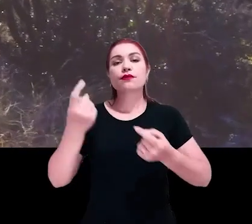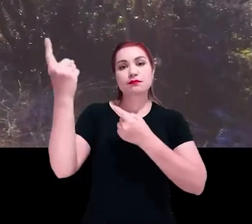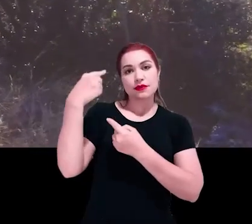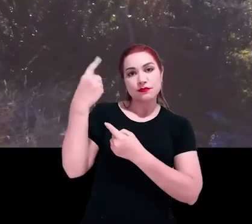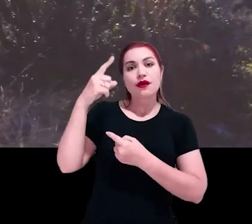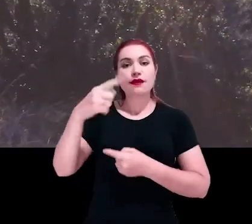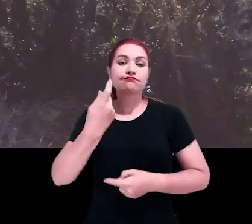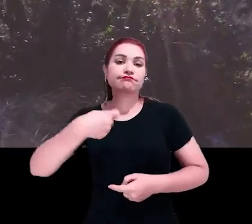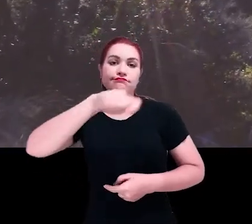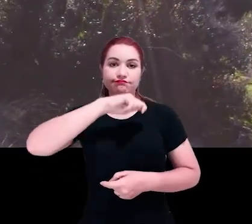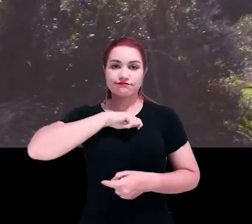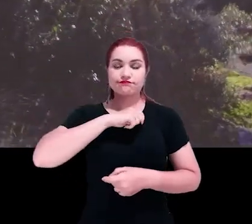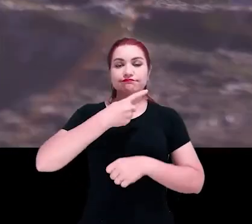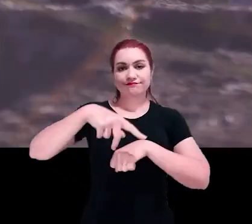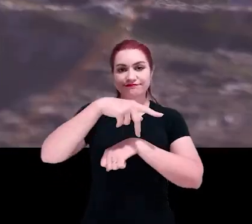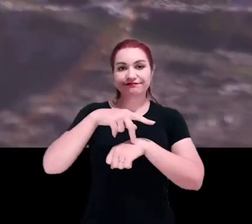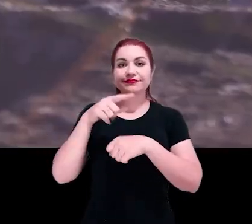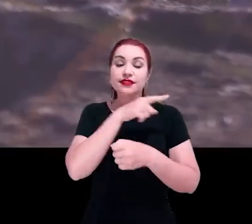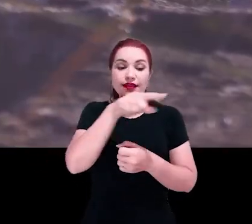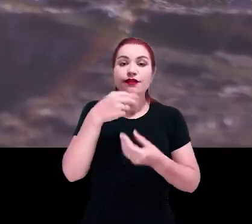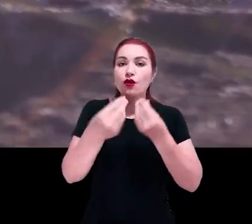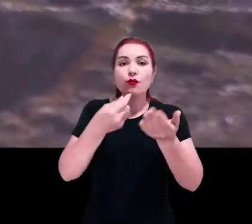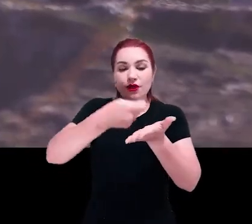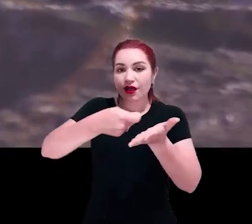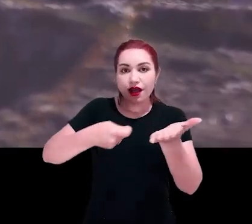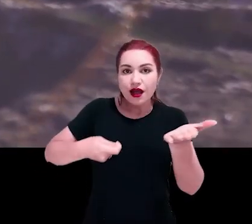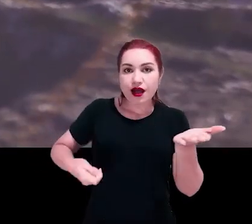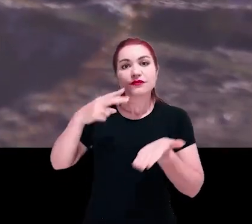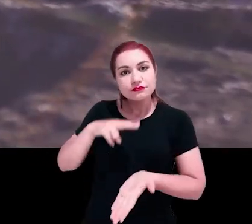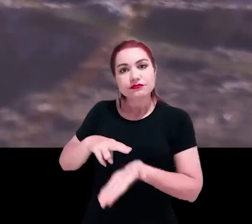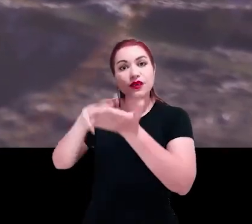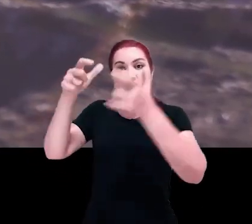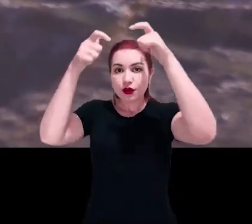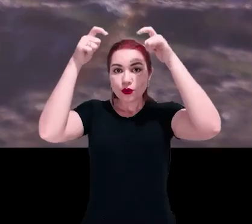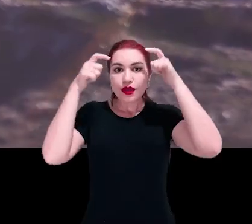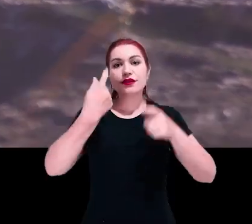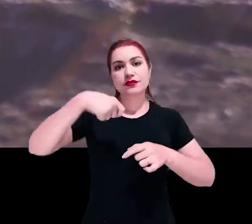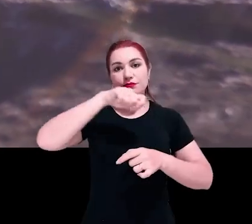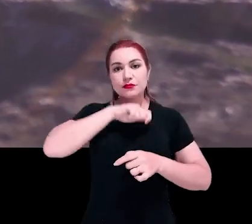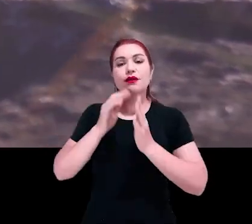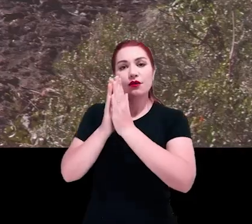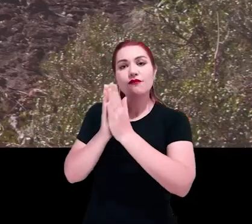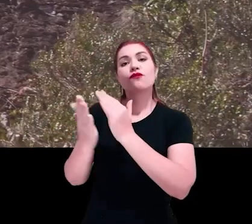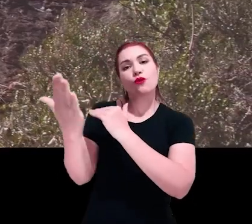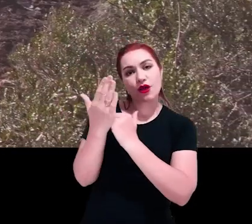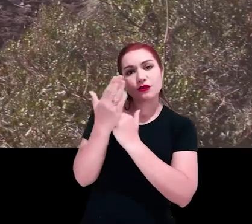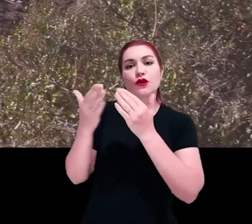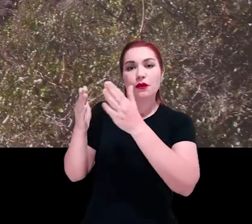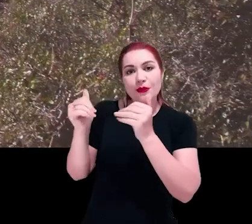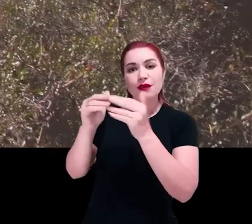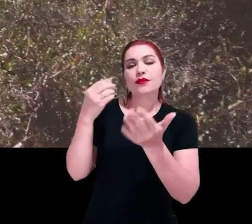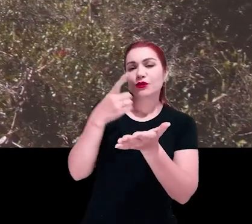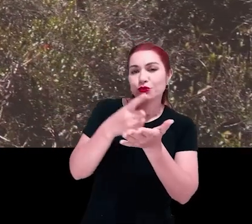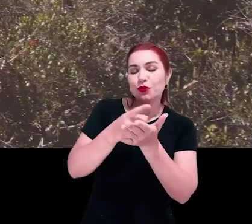eles inclusive escrevem cartas suplicando para o rei espanhol olhar por eles, que eles estavam ali defendendo o território do rei da Espanha. Então eles escrevem